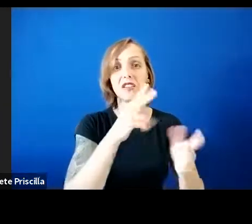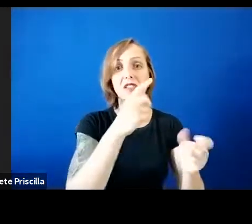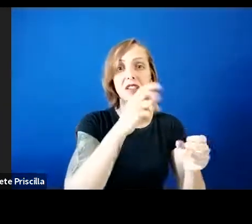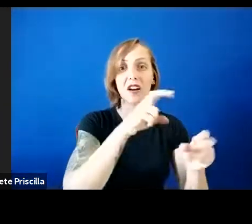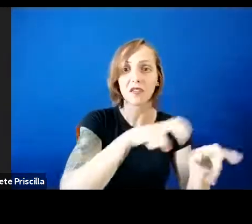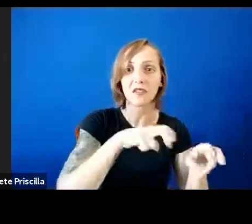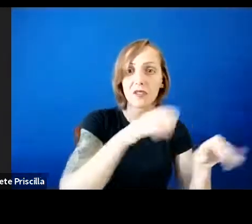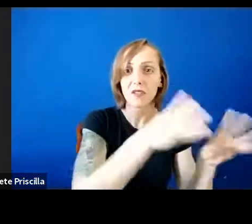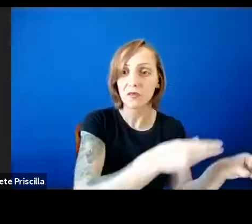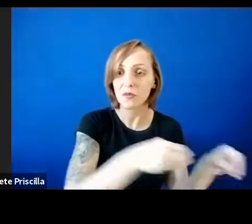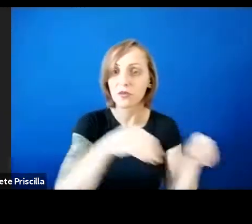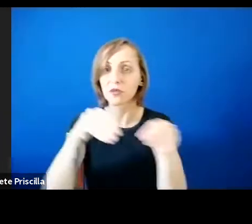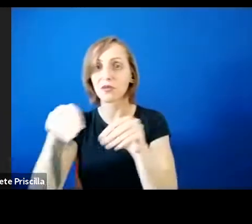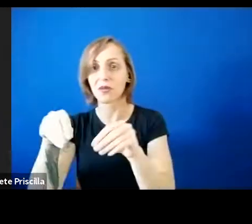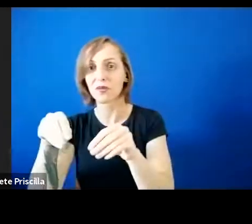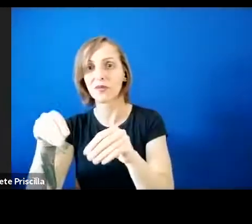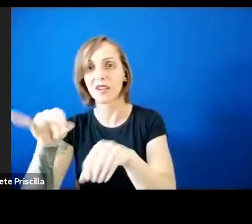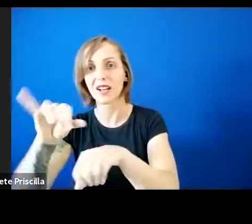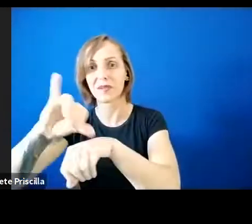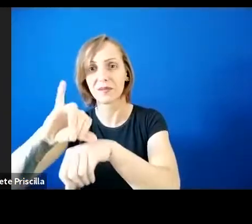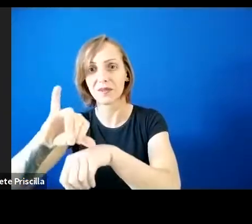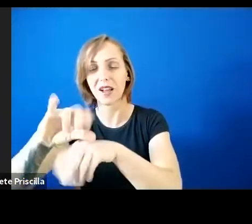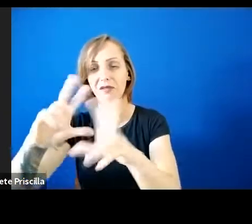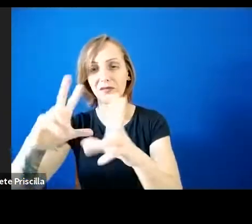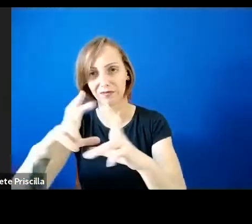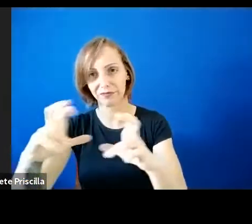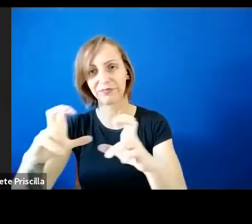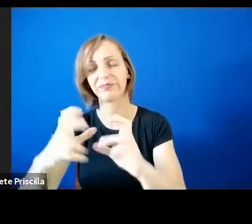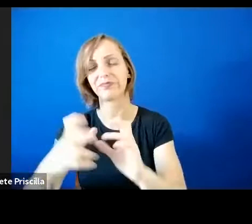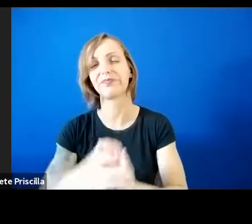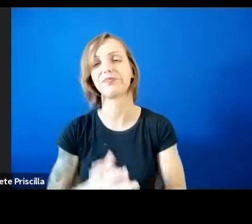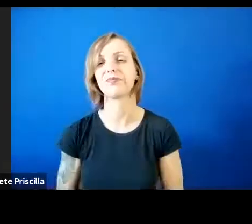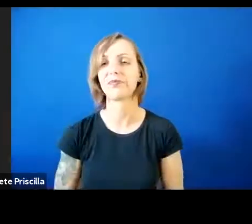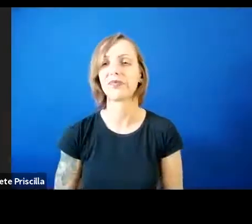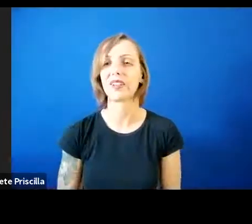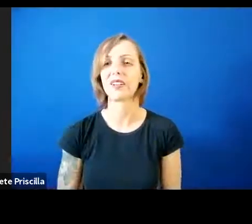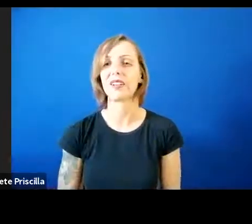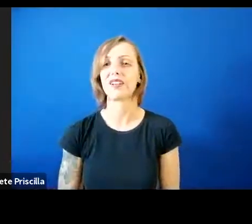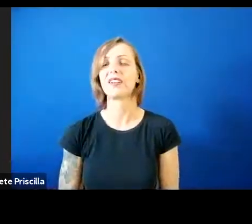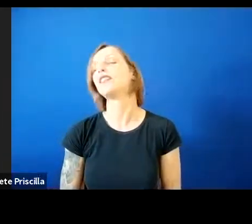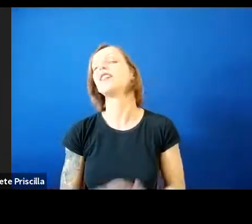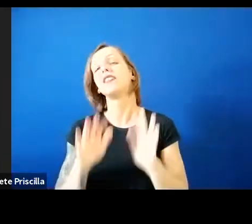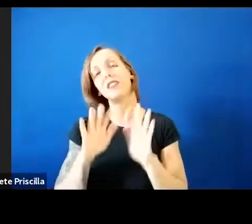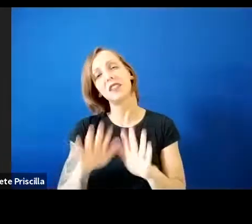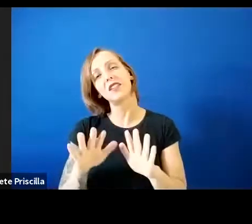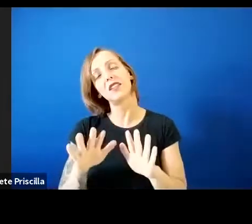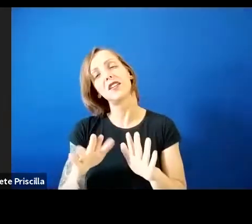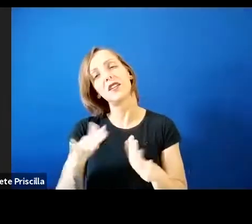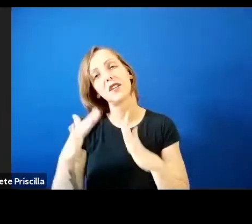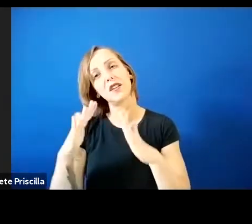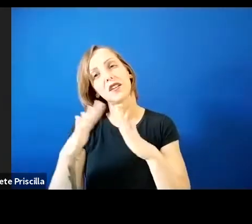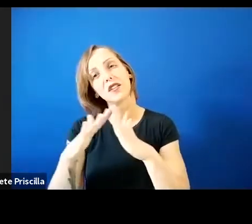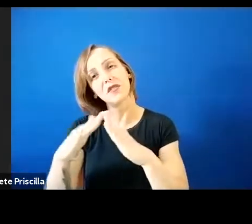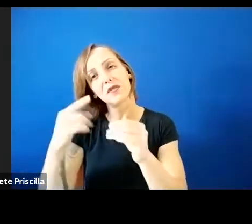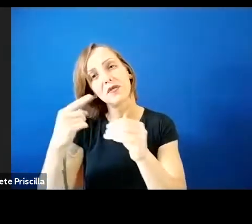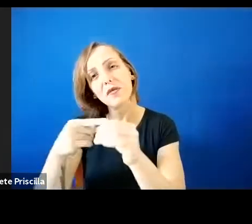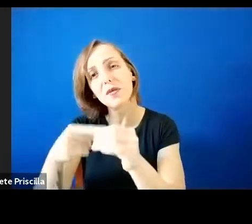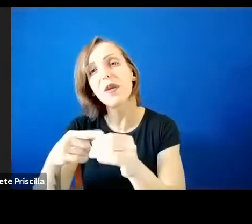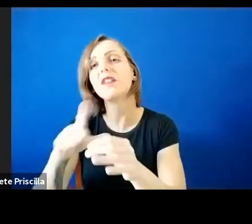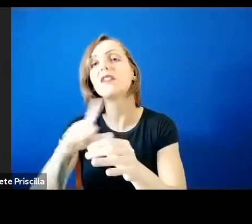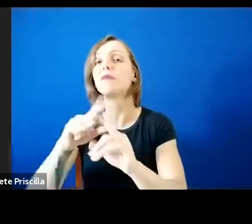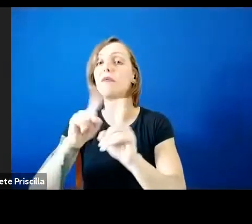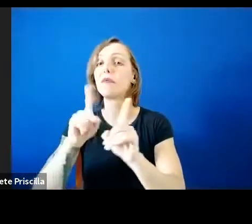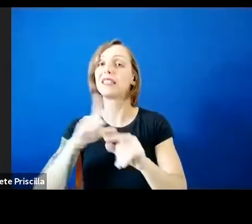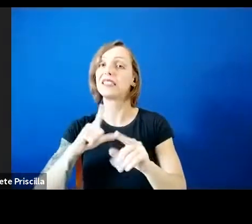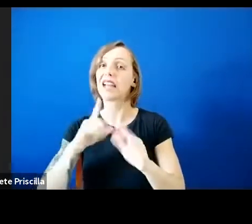moram, claro, também em um ambiente urbano, né, em terrenos urbanos, tem lá os seus vasinhos, as suas plantas, as